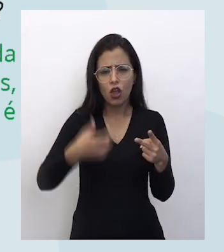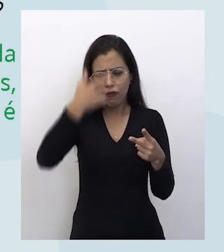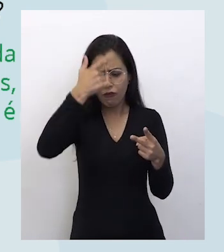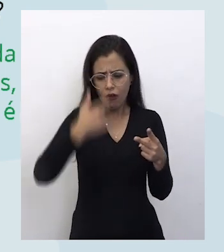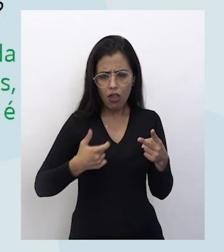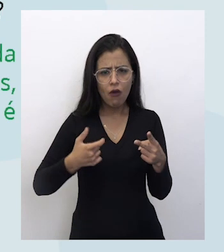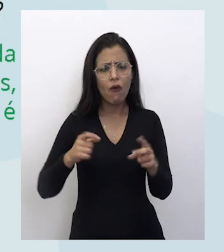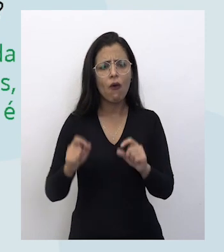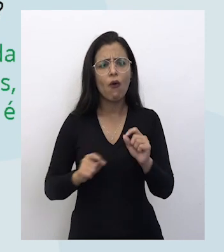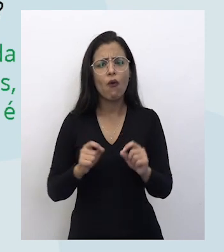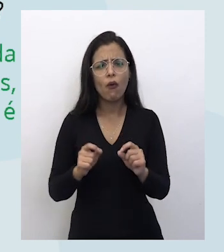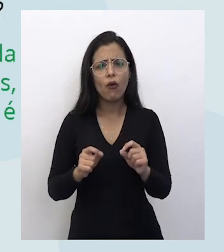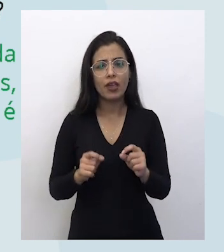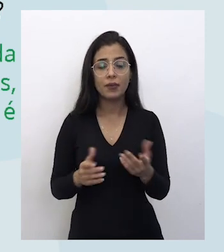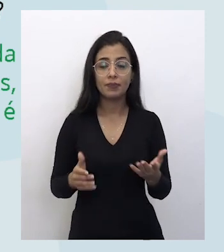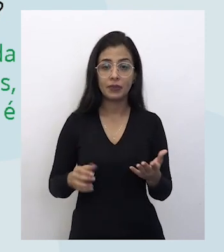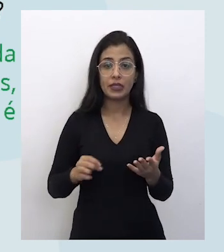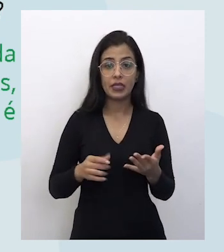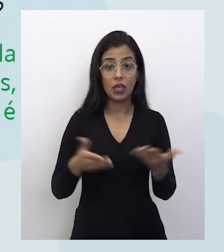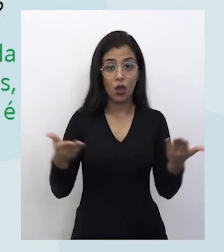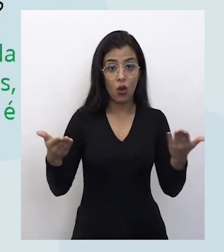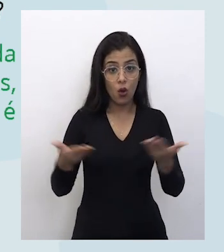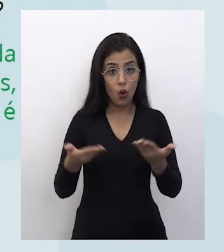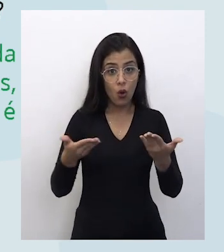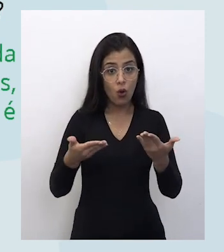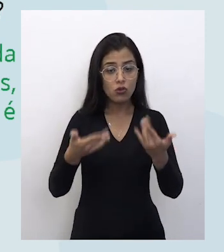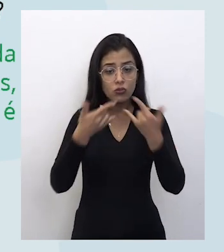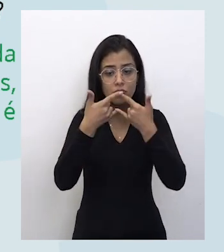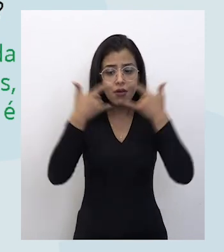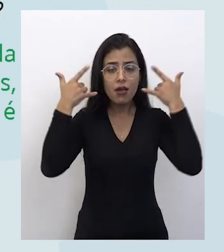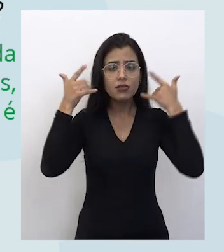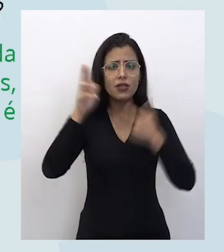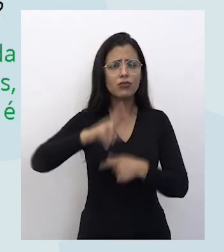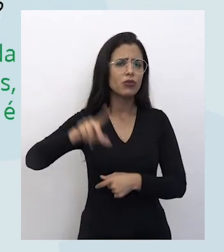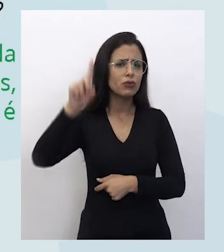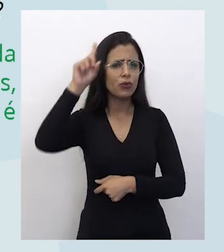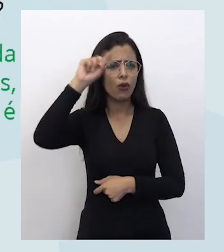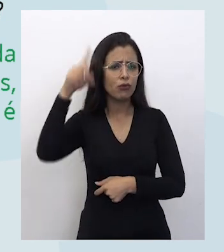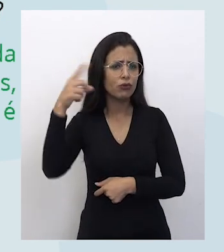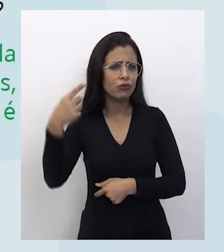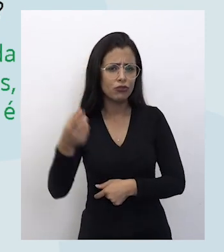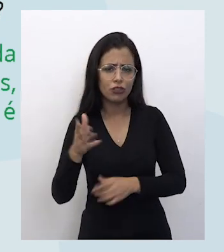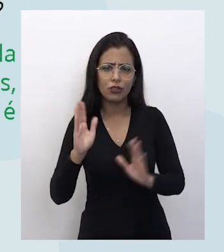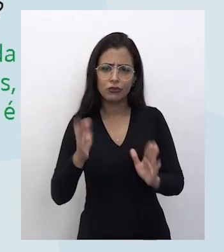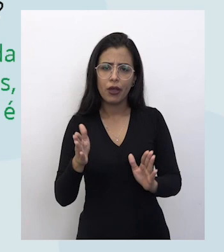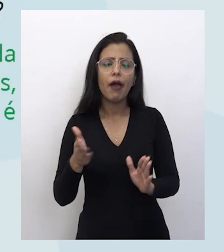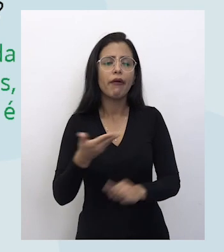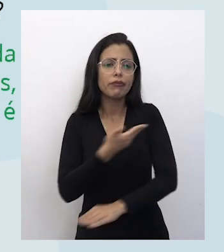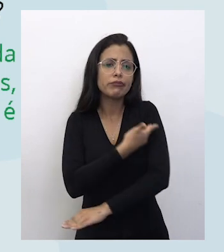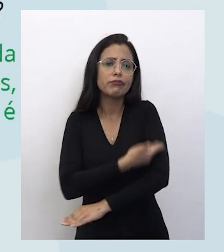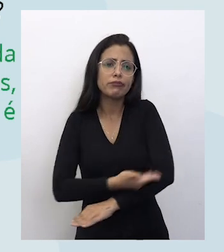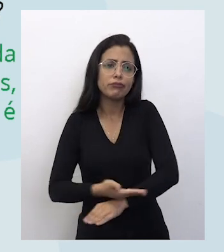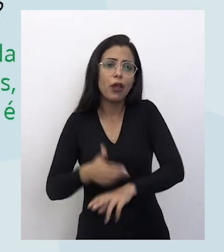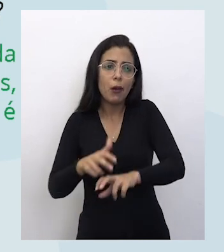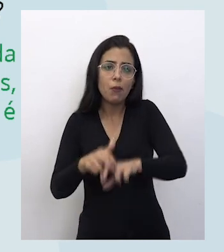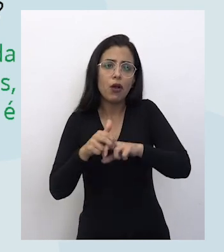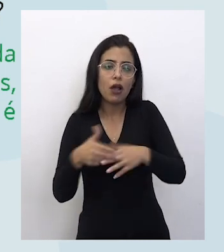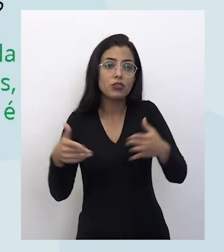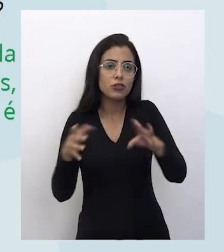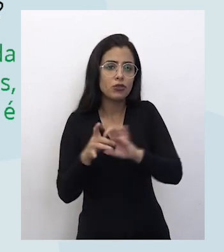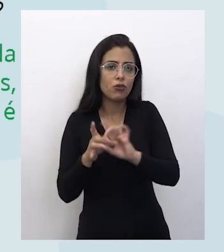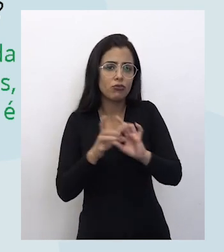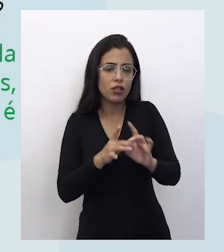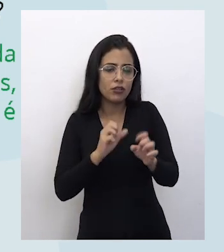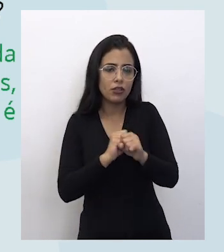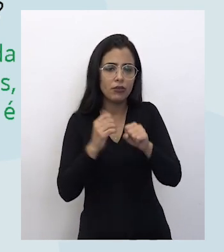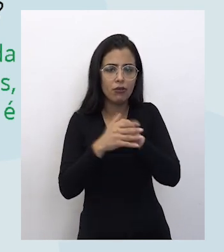subjetivo. Que o uso da máscara faz parte agora da nossa rotina, né? A população, nós estamos usando máscara devido ao contexto, né, do novo